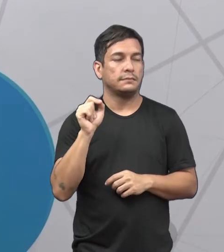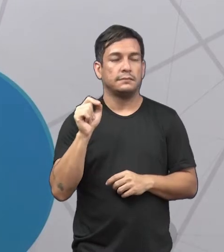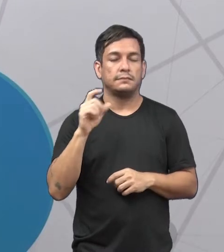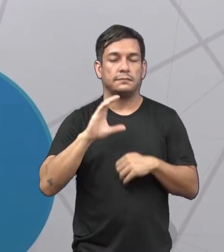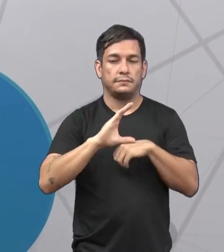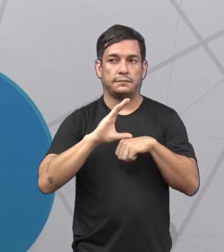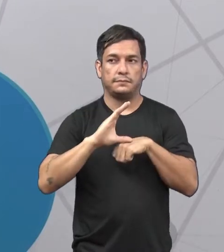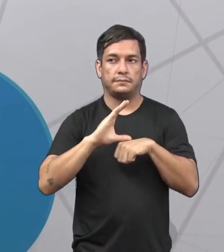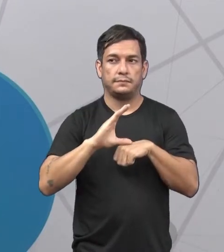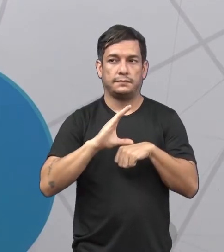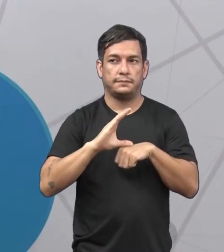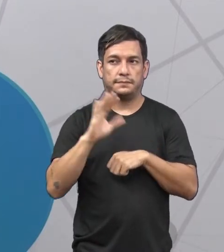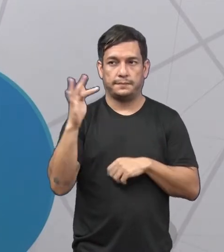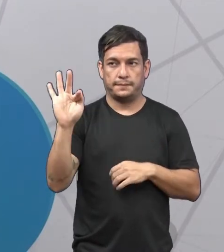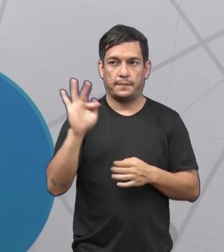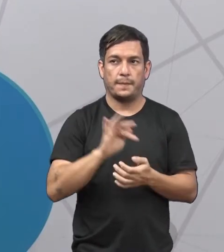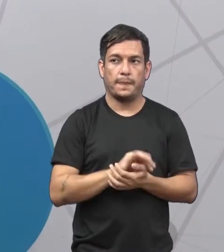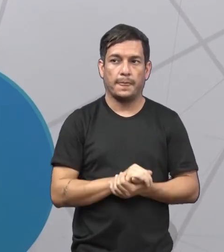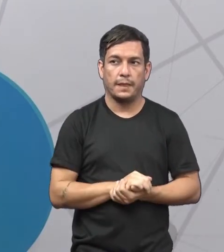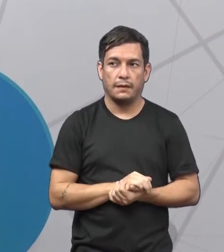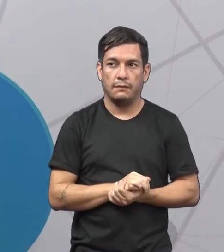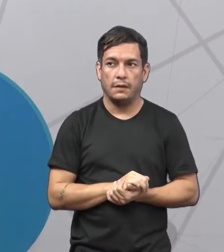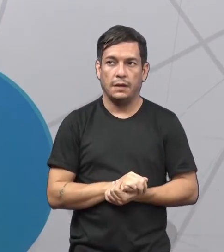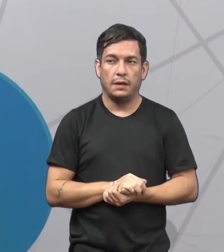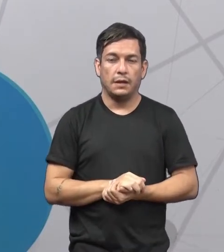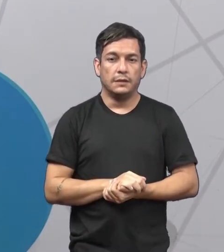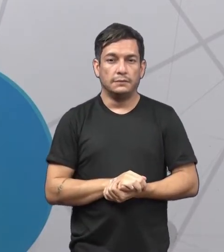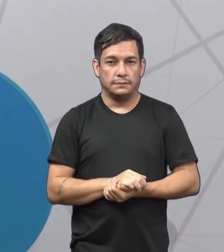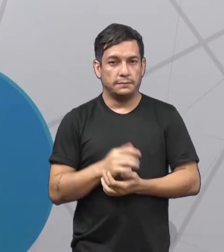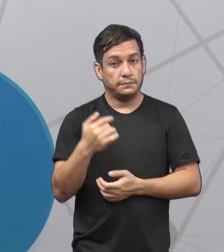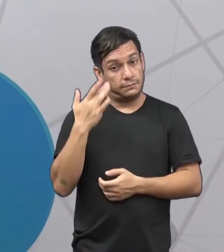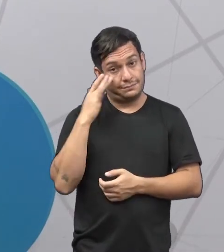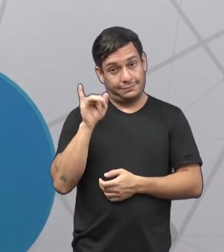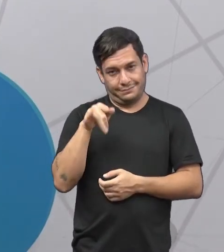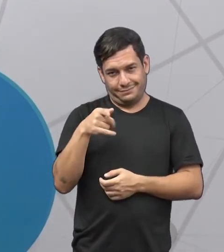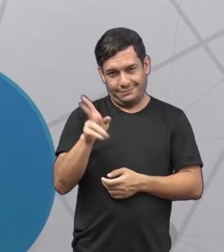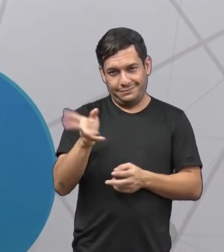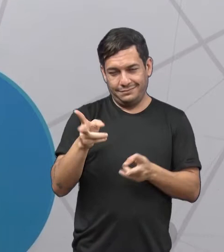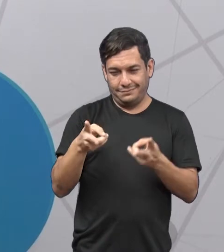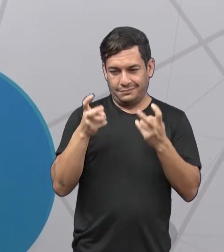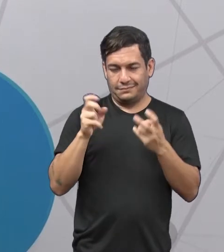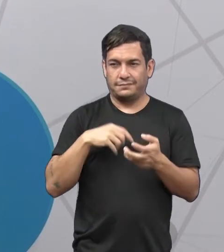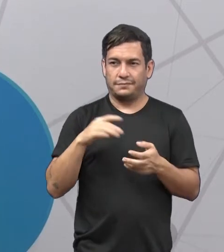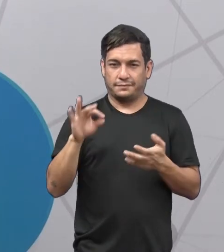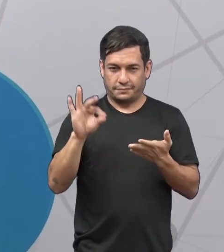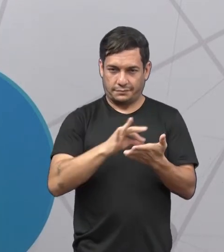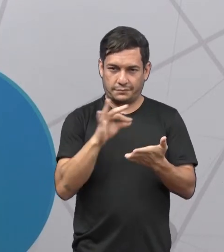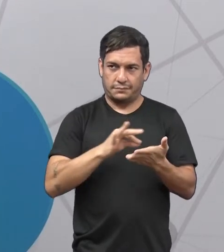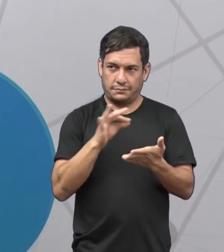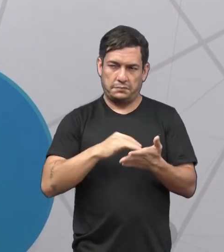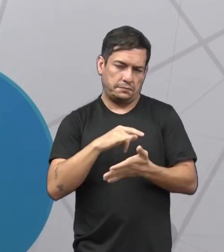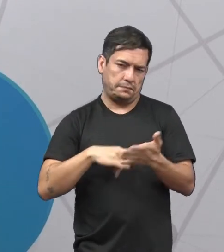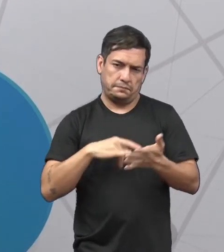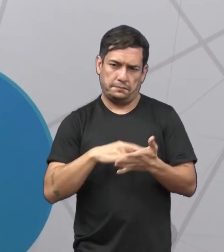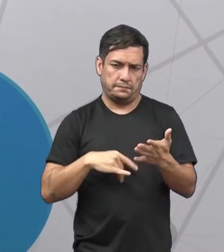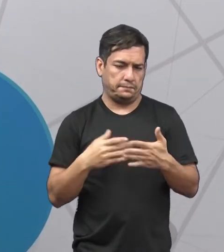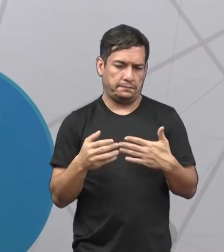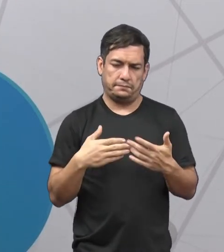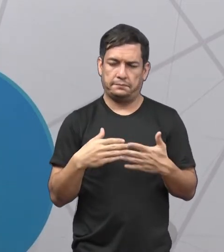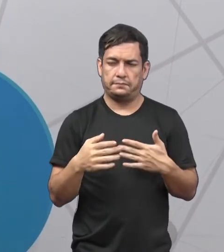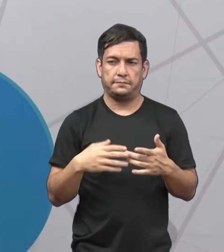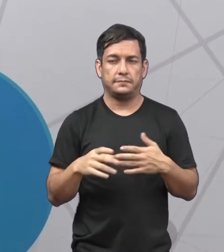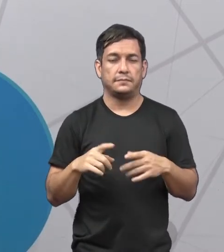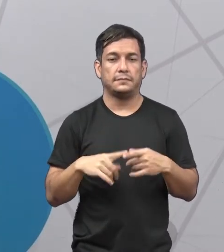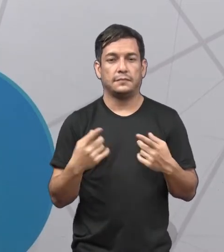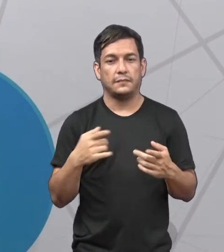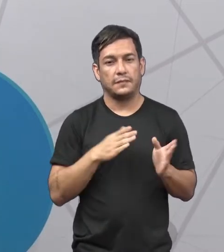a Constituição Federal. Eu não sei se vocês já observaram quando vocês vão preencher algum documento, né, mas